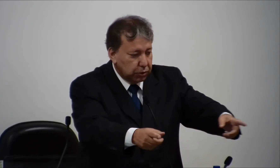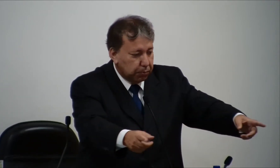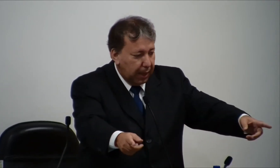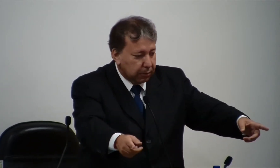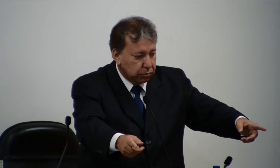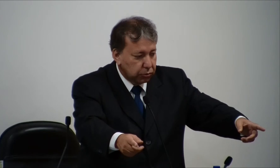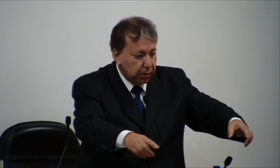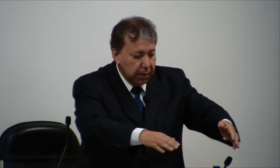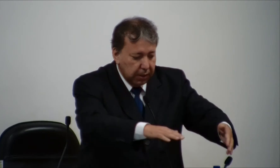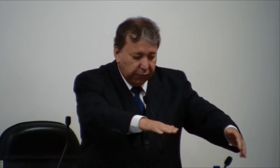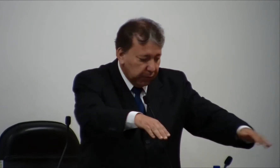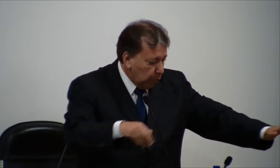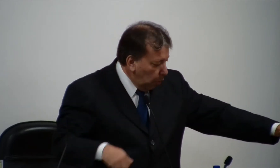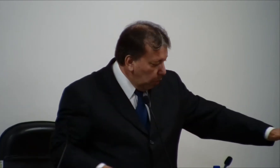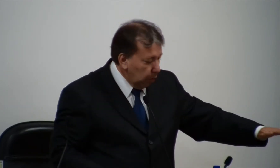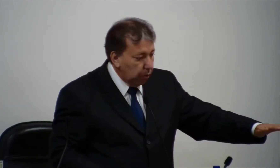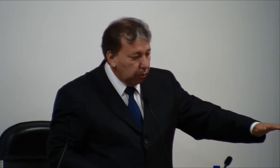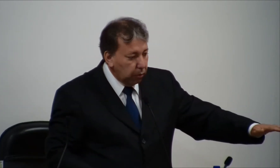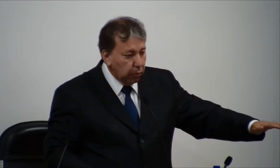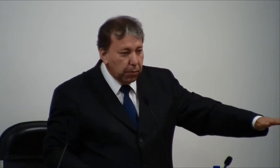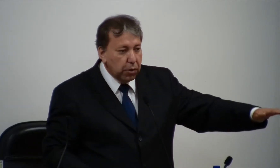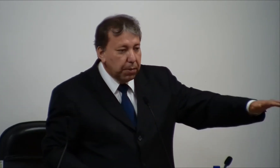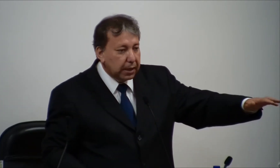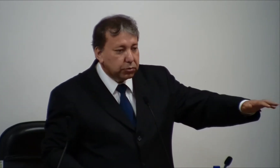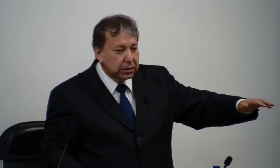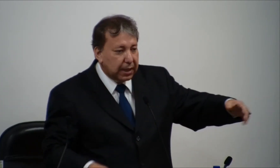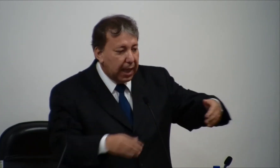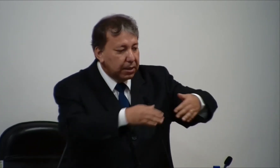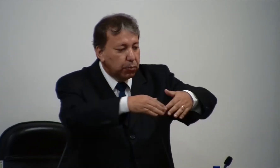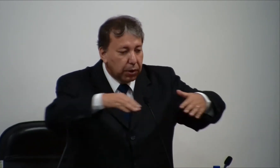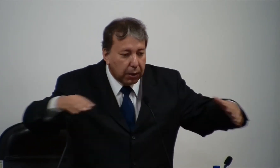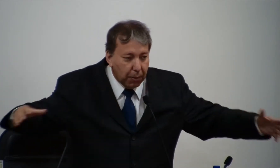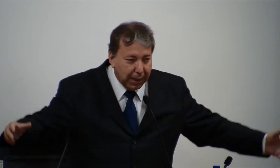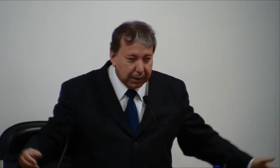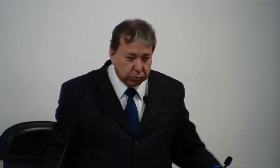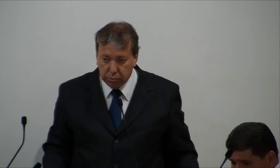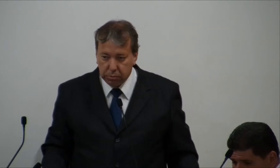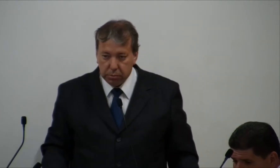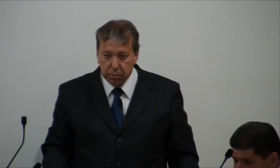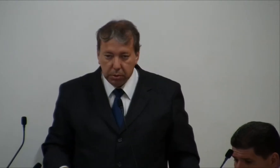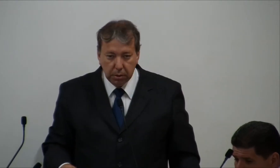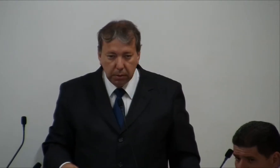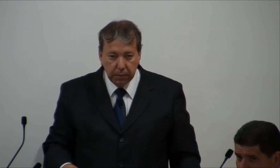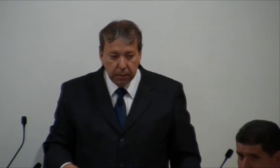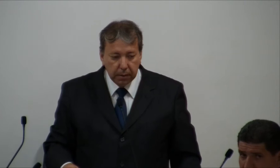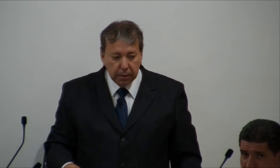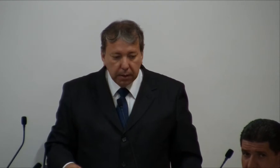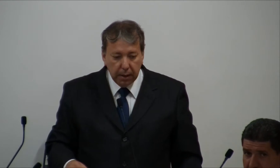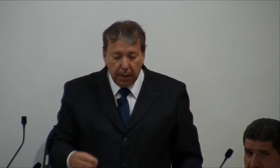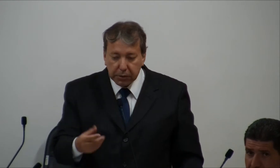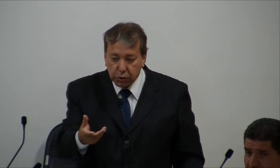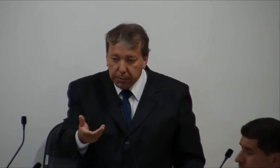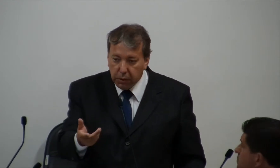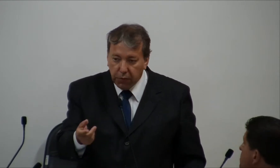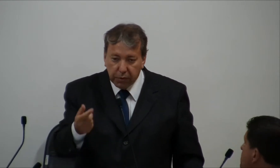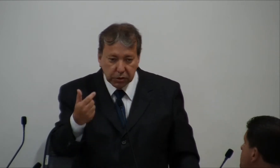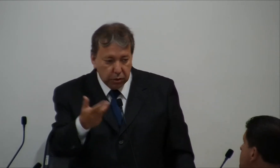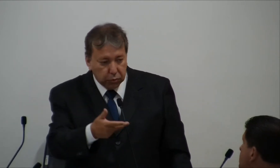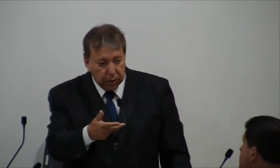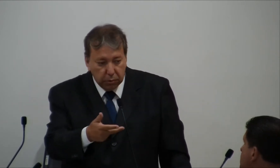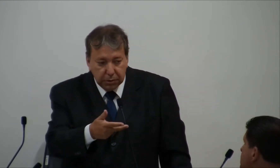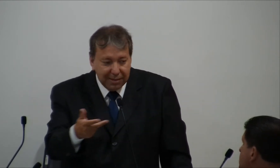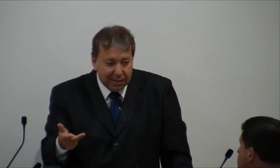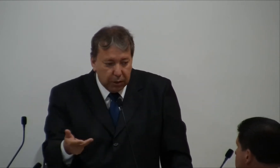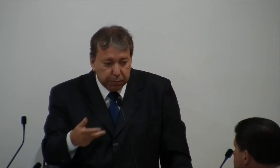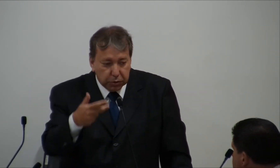mais 2 metros, e ficou 1/2 metro de terra e o buraco aberto. A pessoa me ligou e falou assim, eu